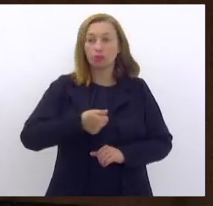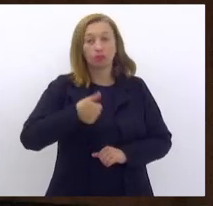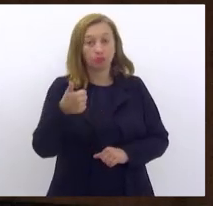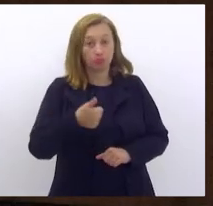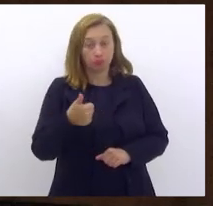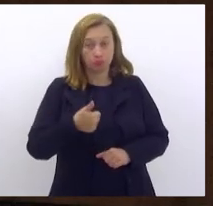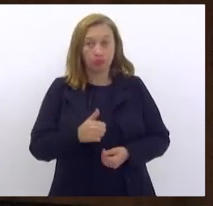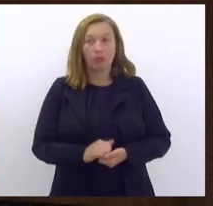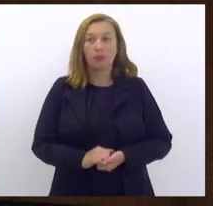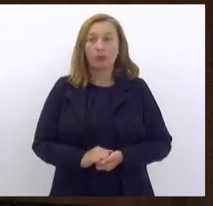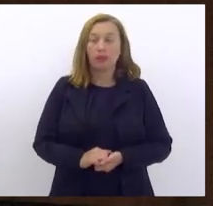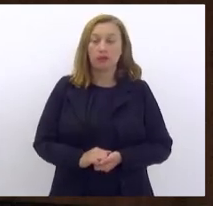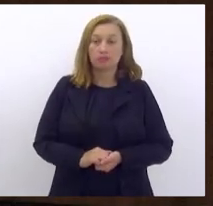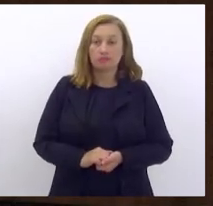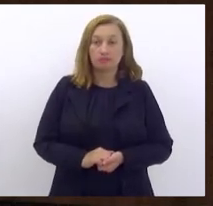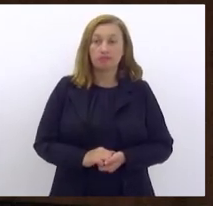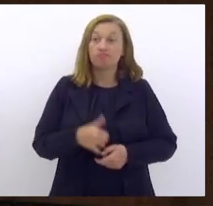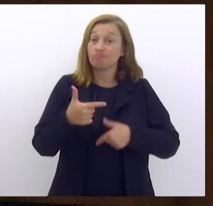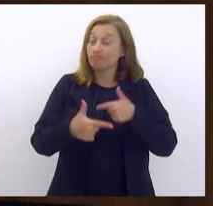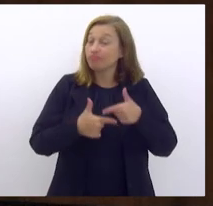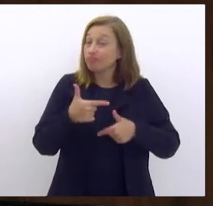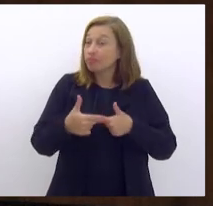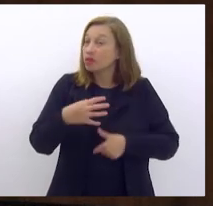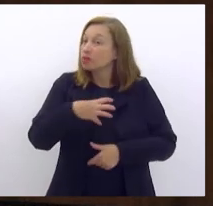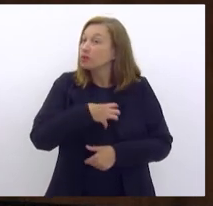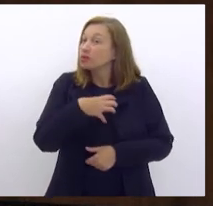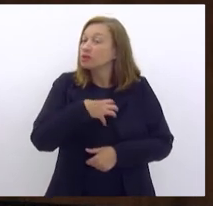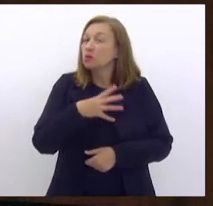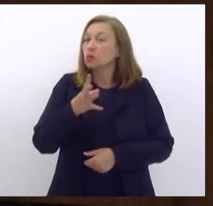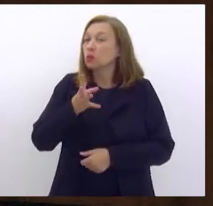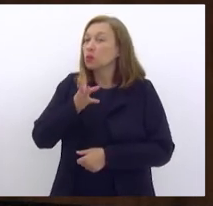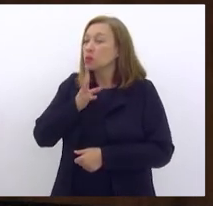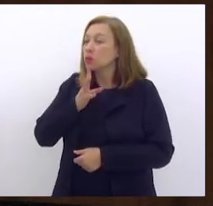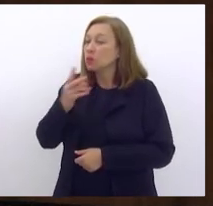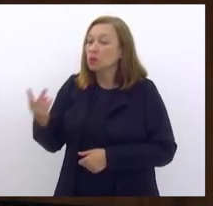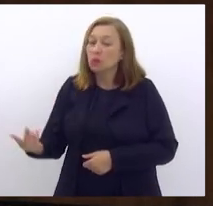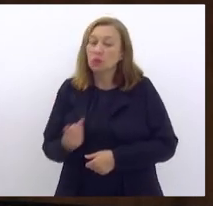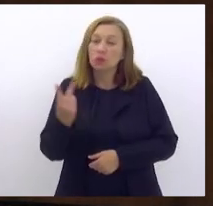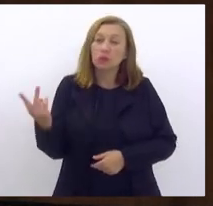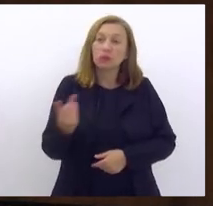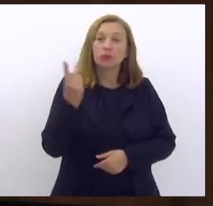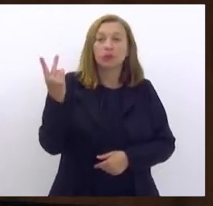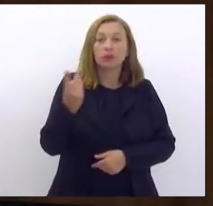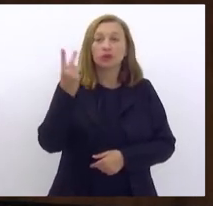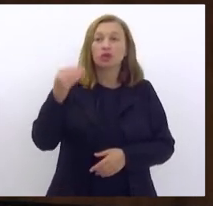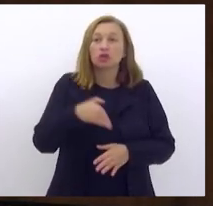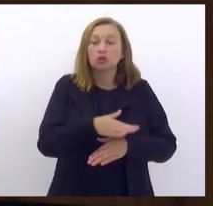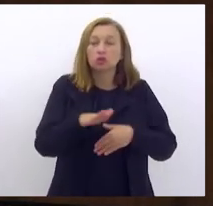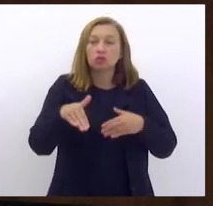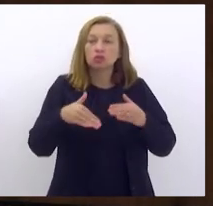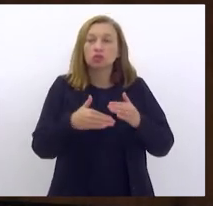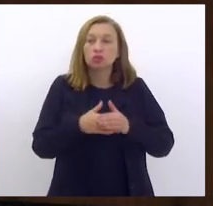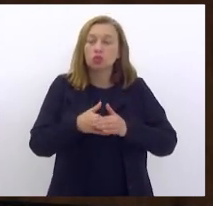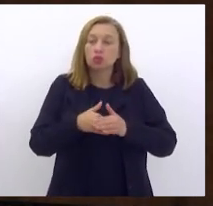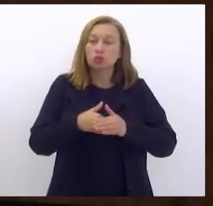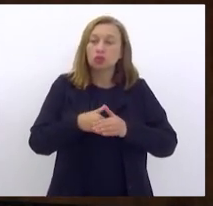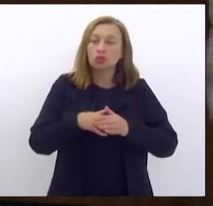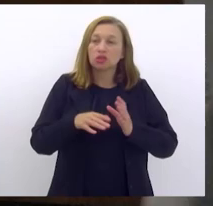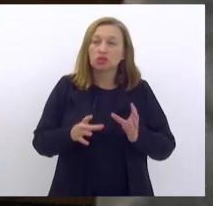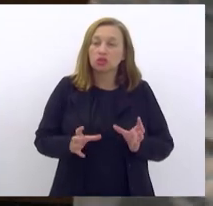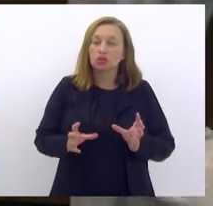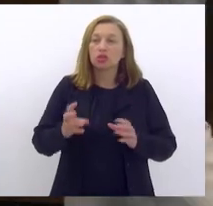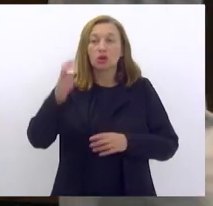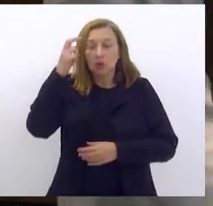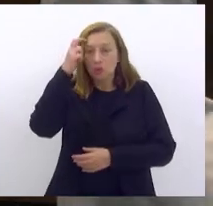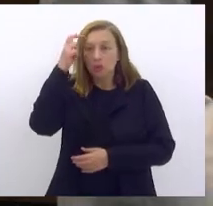Primeiro, a gente trabalhar no sentido de reconhecer e valorizar todas as manifestações culturais